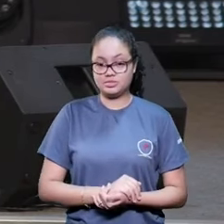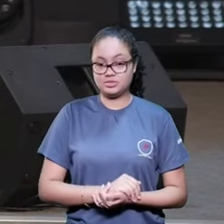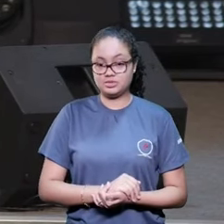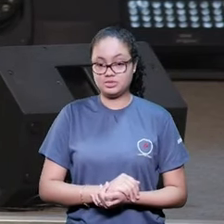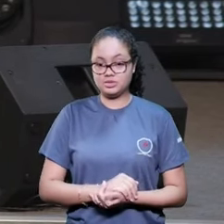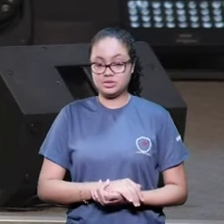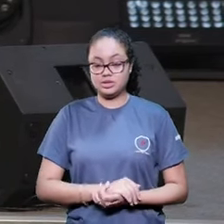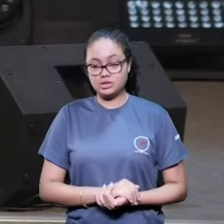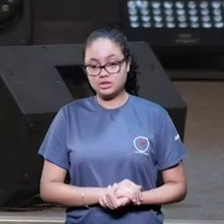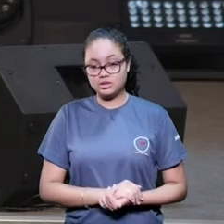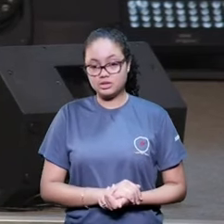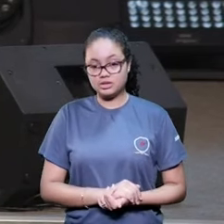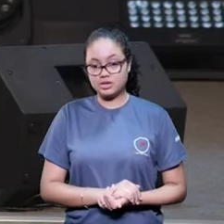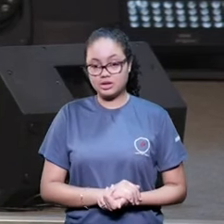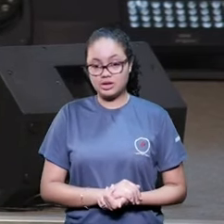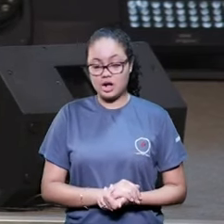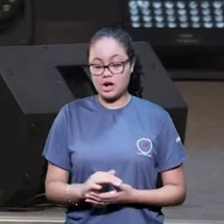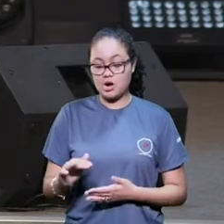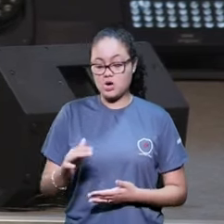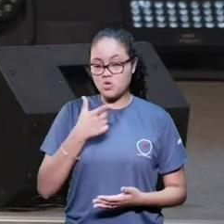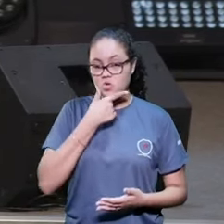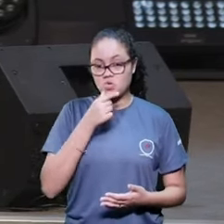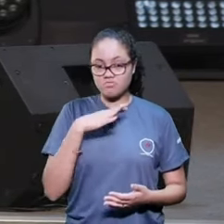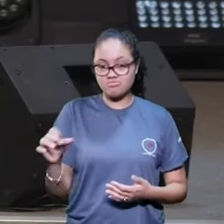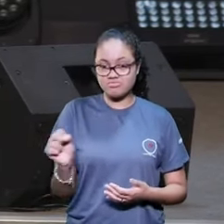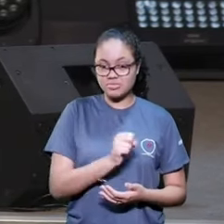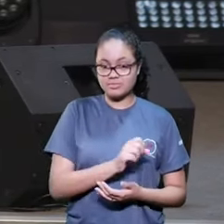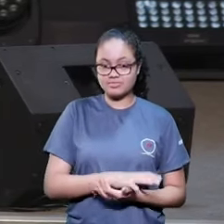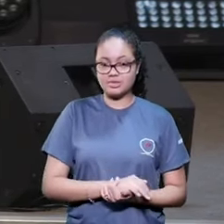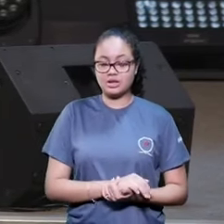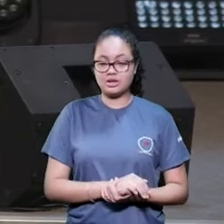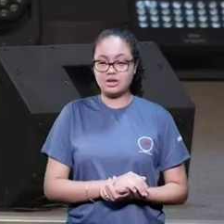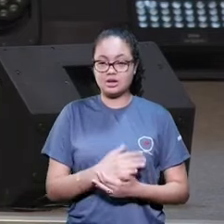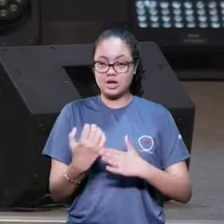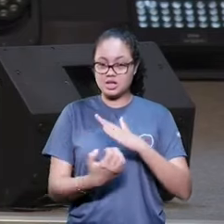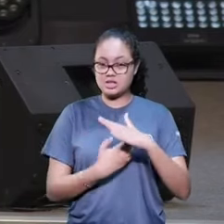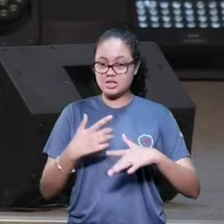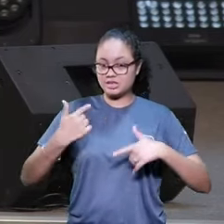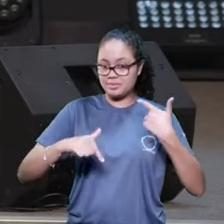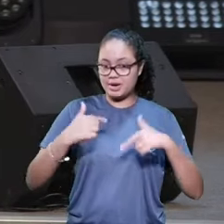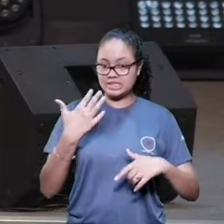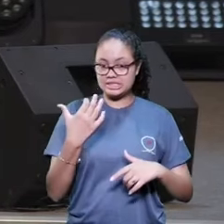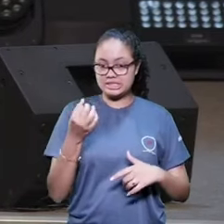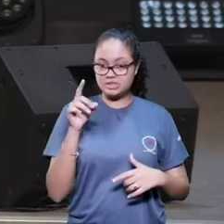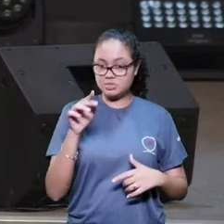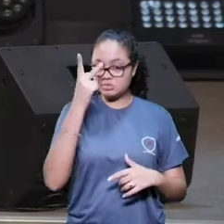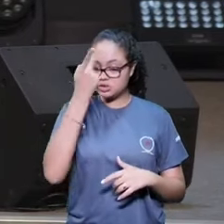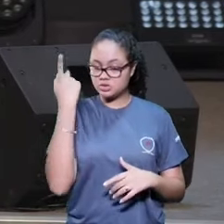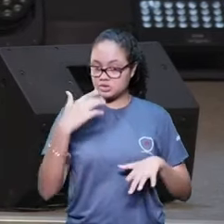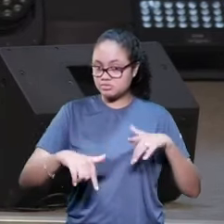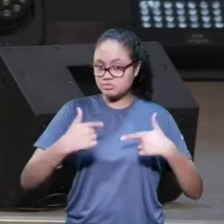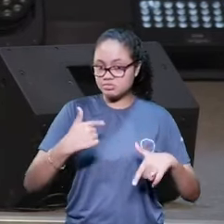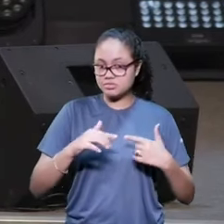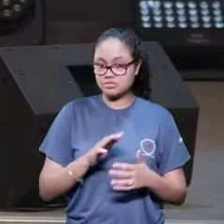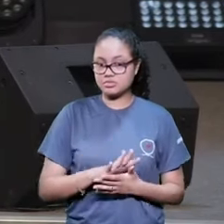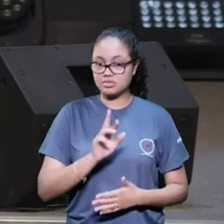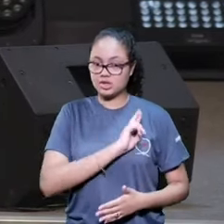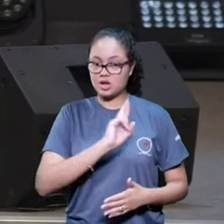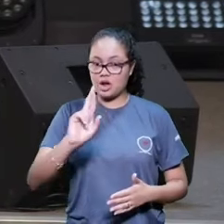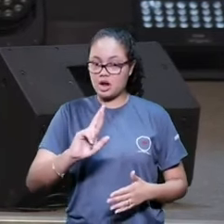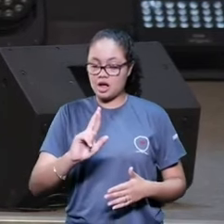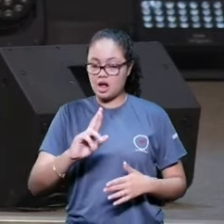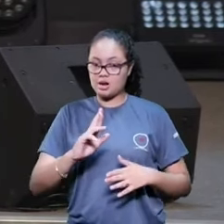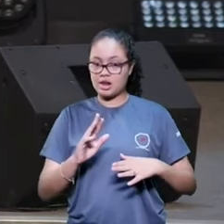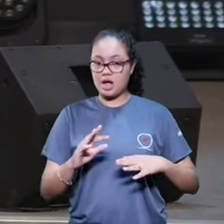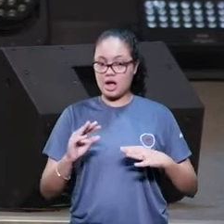justo. Deus arrancou Ló de lá. Eu trabalhei numa empresa, olha para cá rapidinho, 6 mil pessoas. Pastor, o patrão resolveu dar aumento